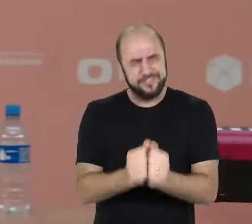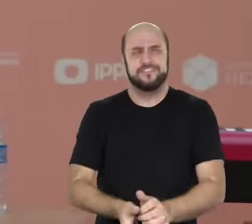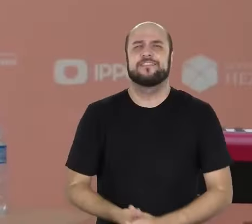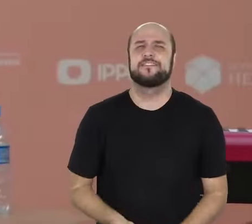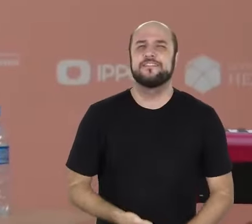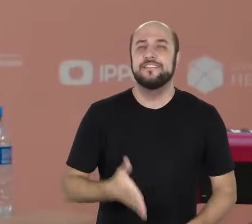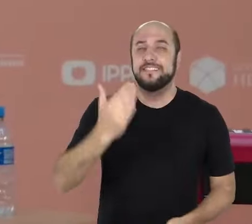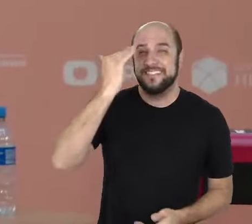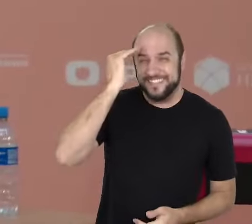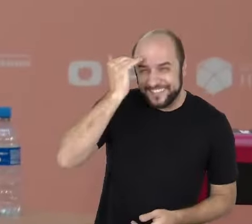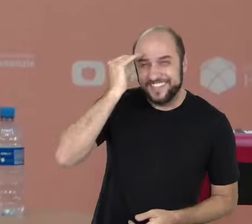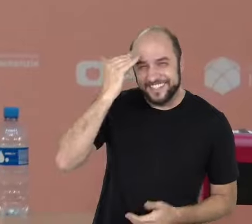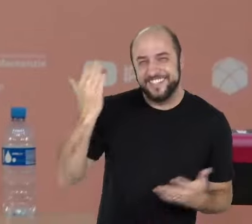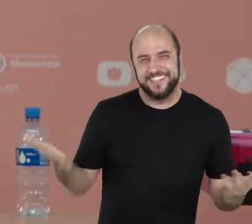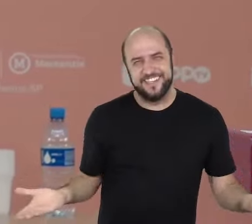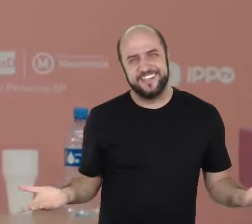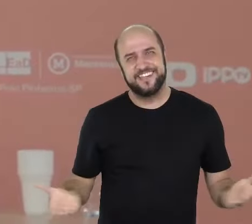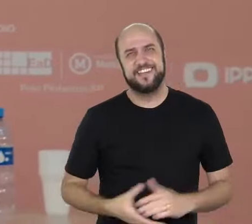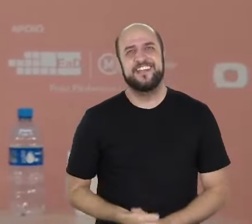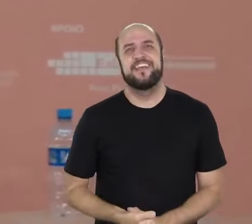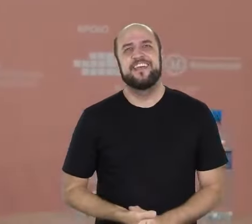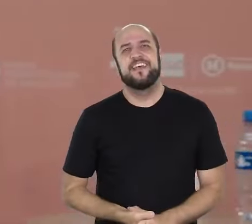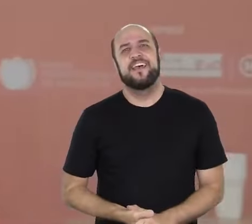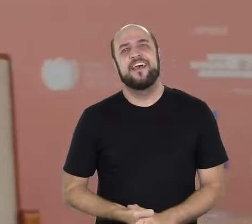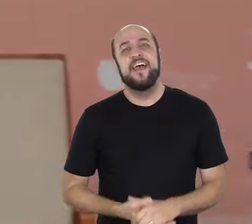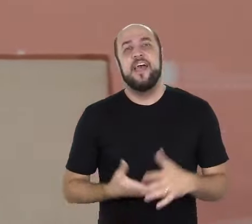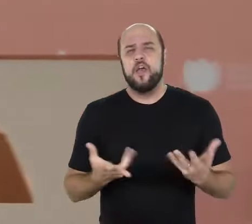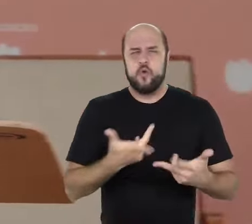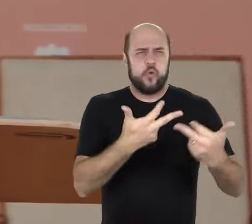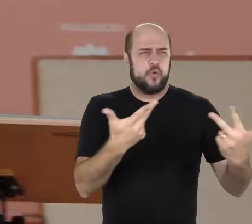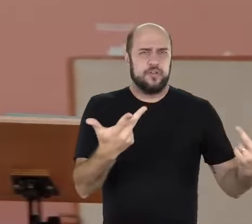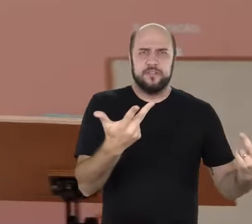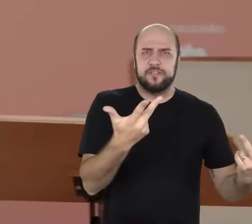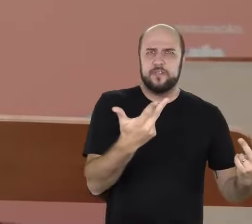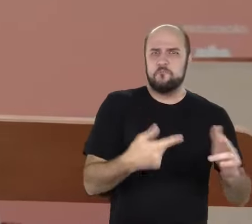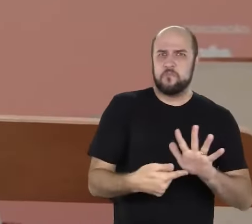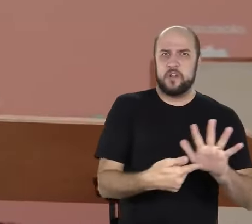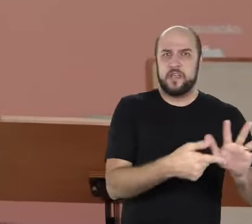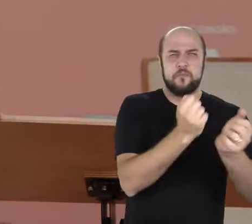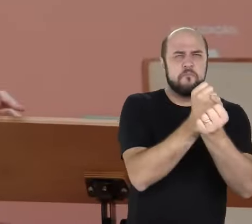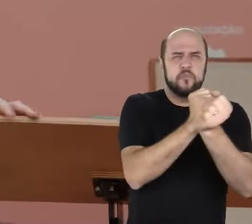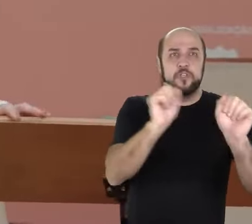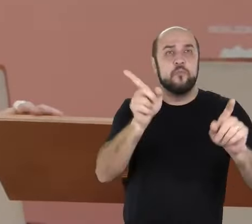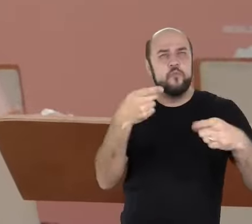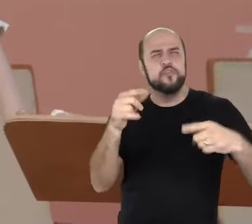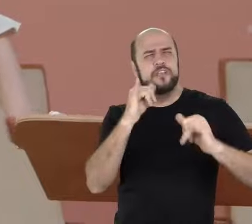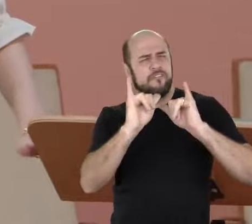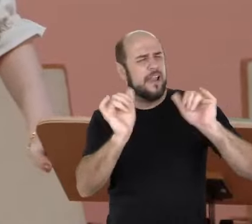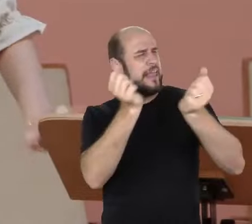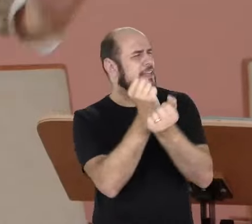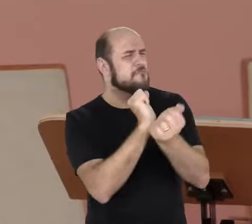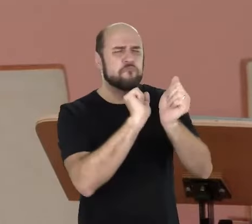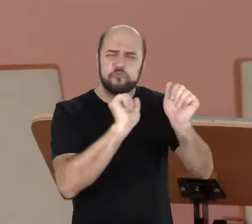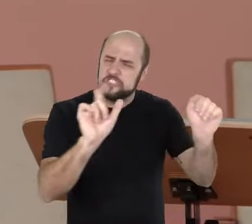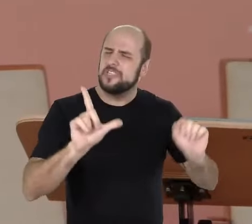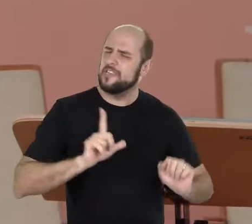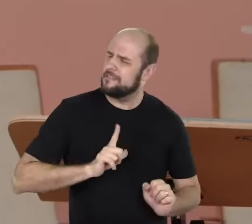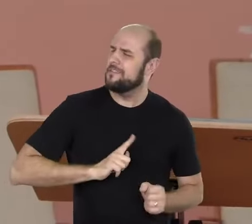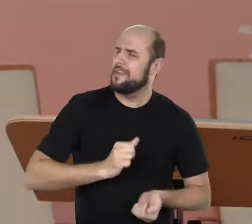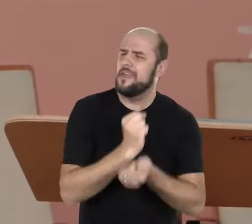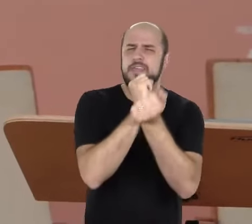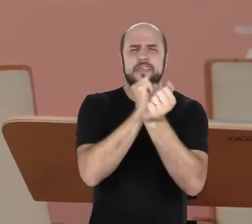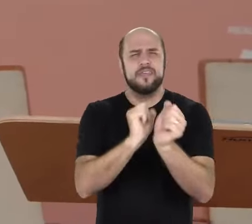Vocês entendem? Então, aquilo que parecia impossível, igual aquele hino, aquilo que parecia impossível,